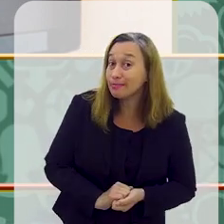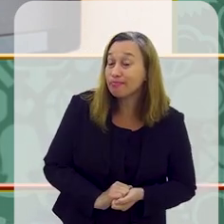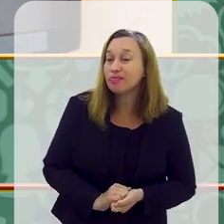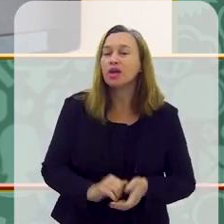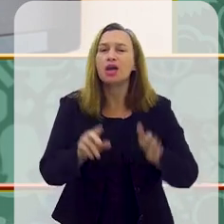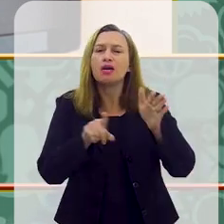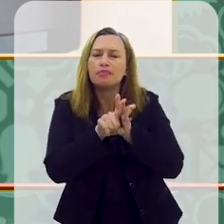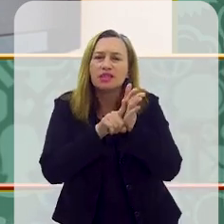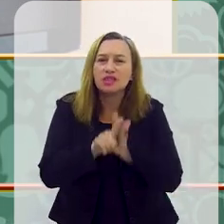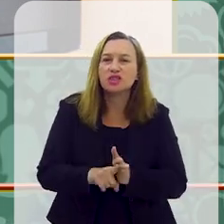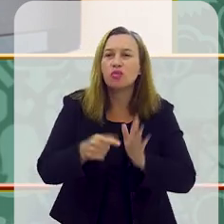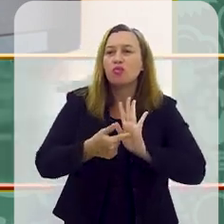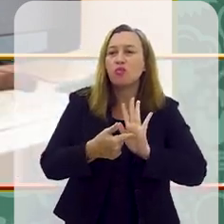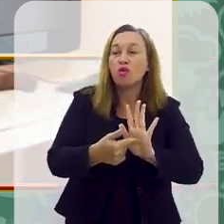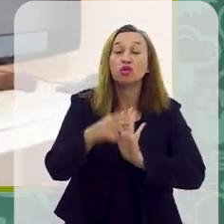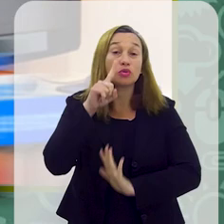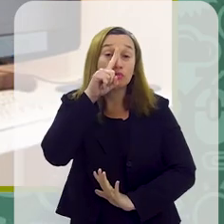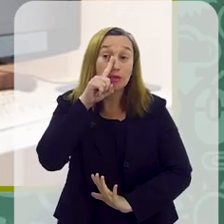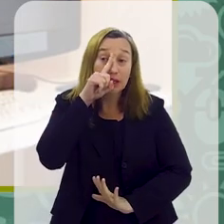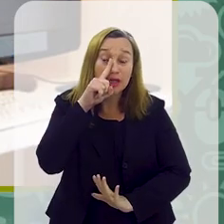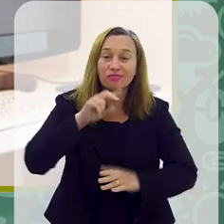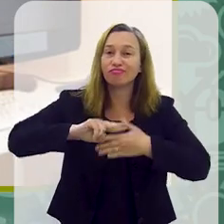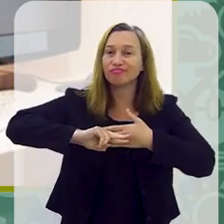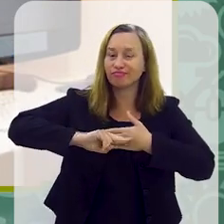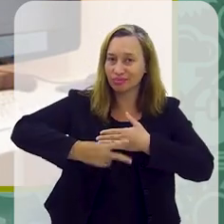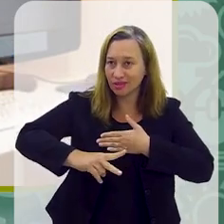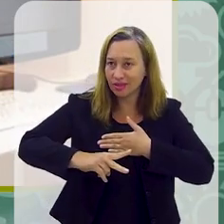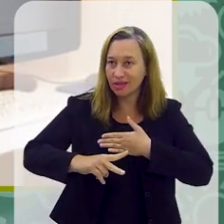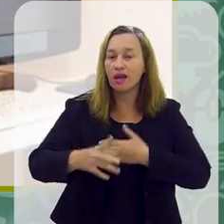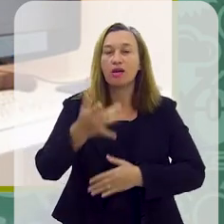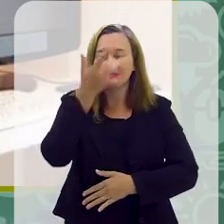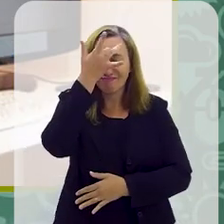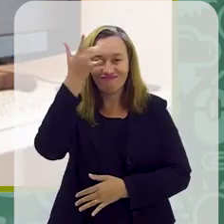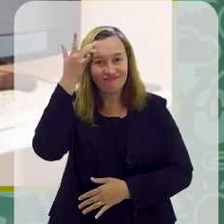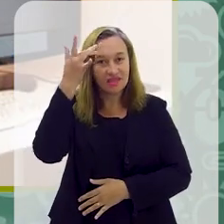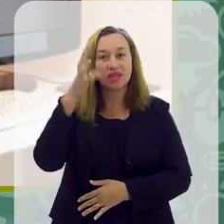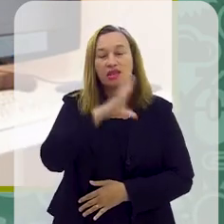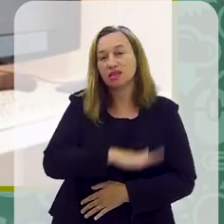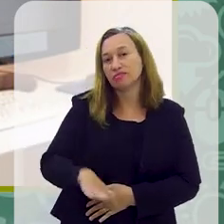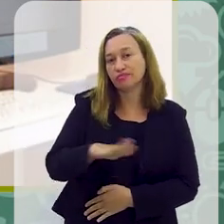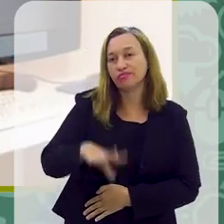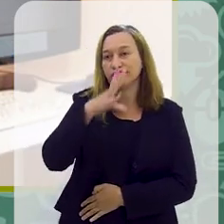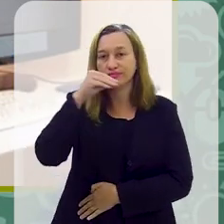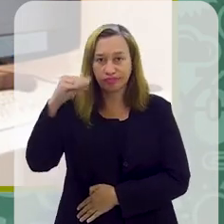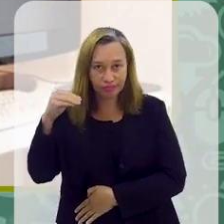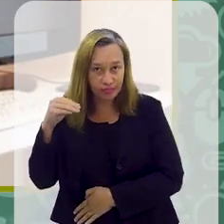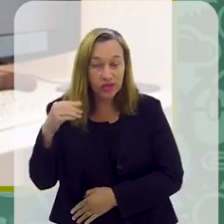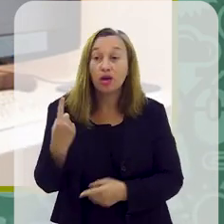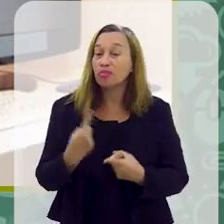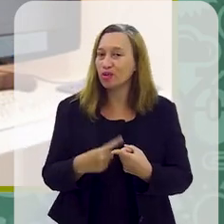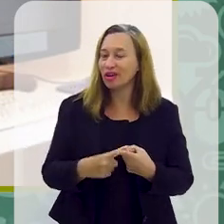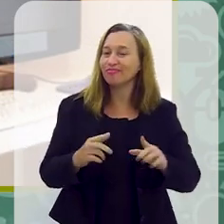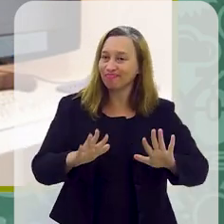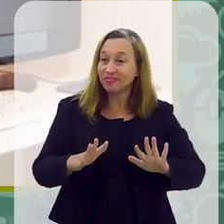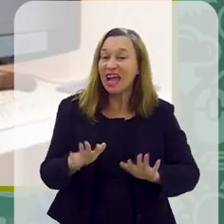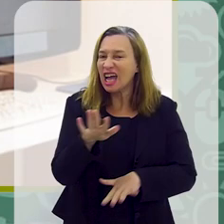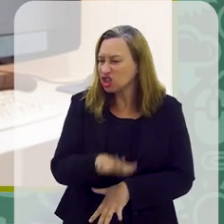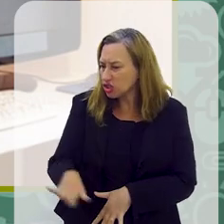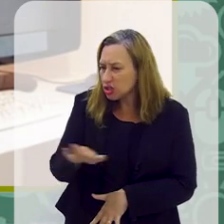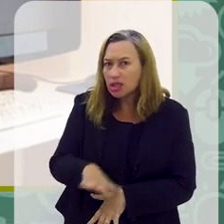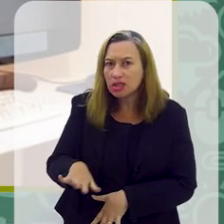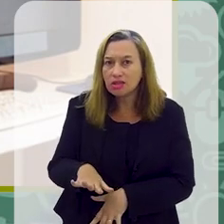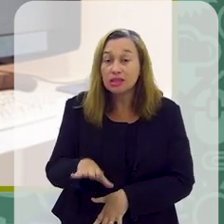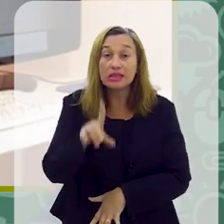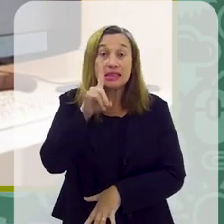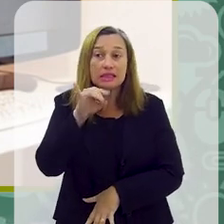violência. Pesquisas apontam os perigos e consequências para a saúde mental de adolescentes e crianças, porque sim, as